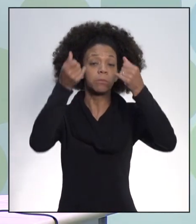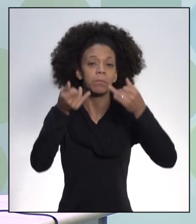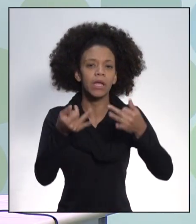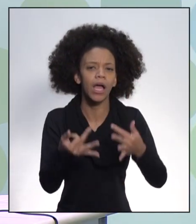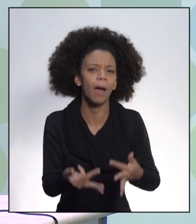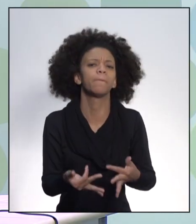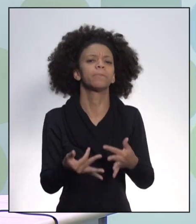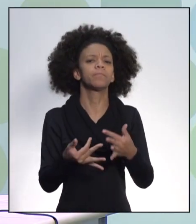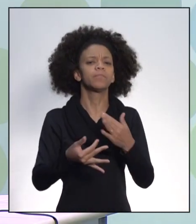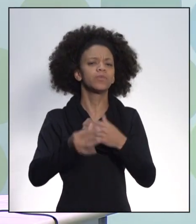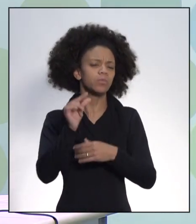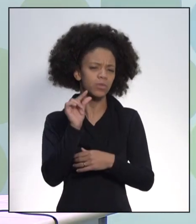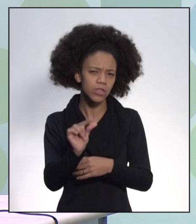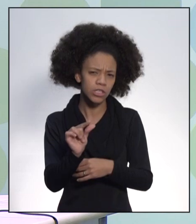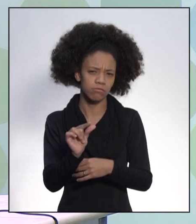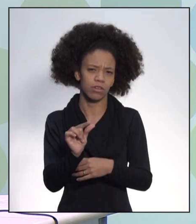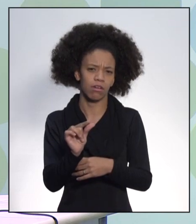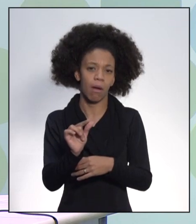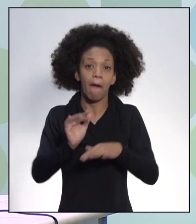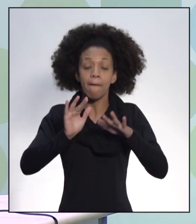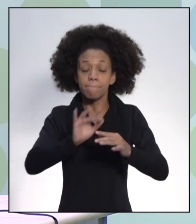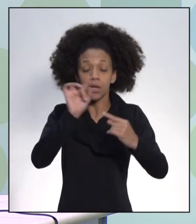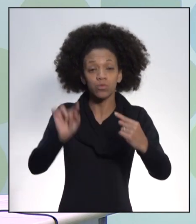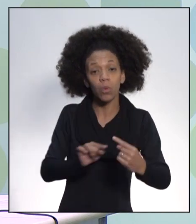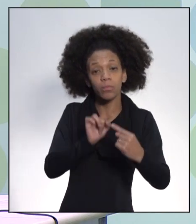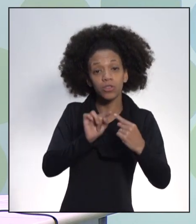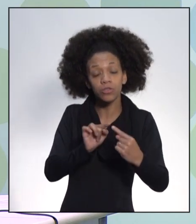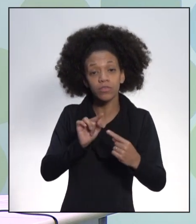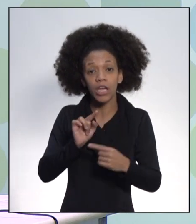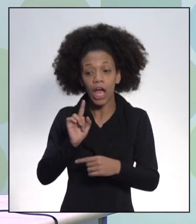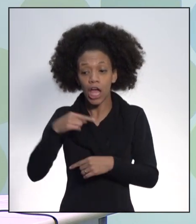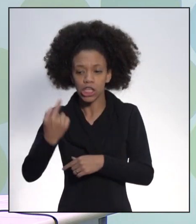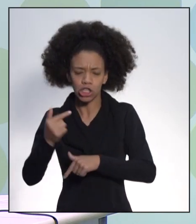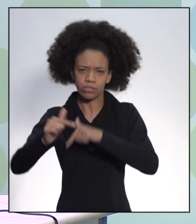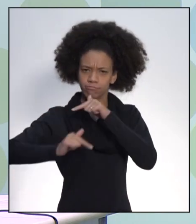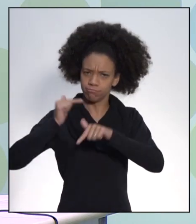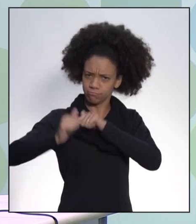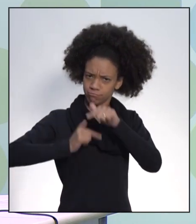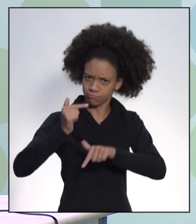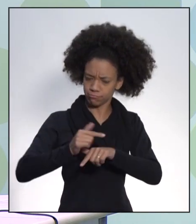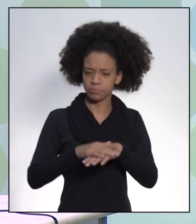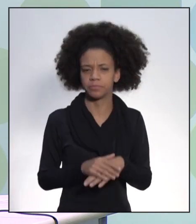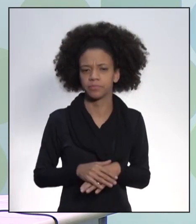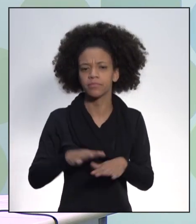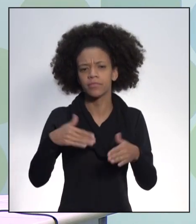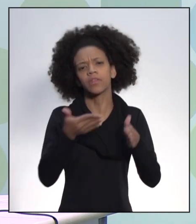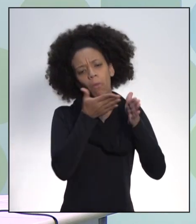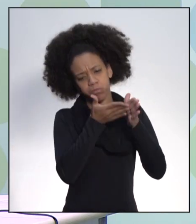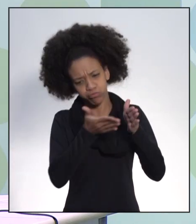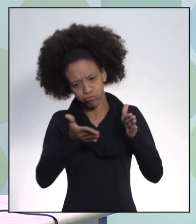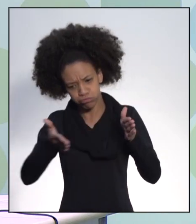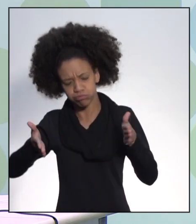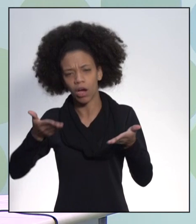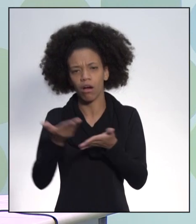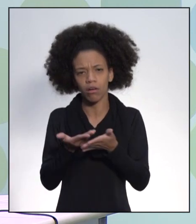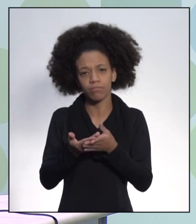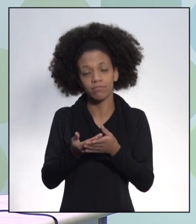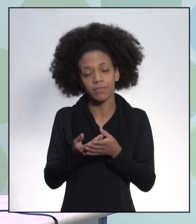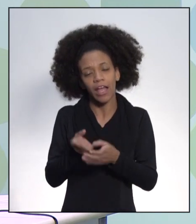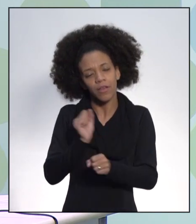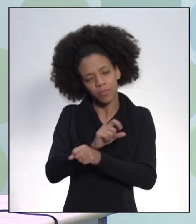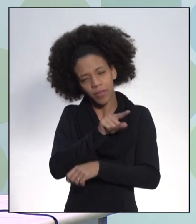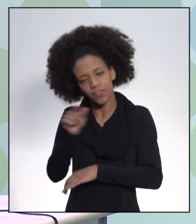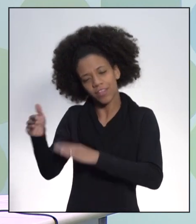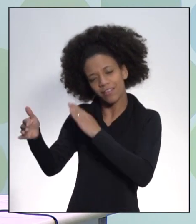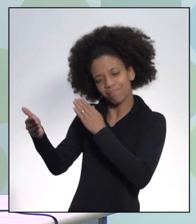pouquinho, falaremos um pouquinho, mas o objetivo aqui é que nós trabalhemos. Então, ao longo da aula, haverá atividades e espero que você participe, né?